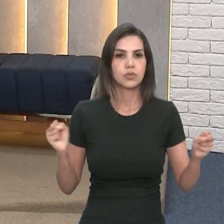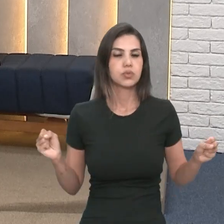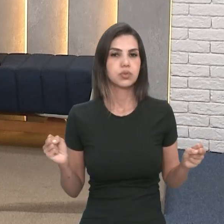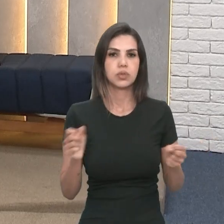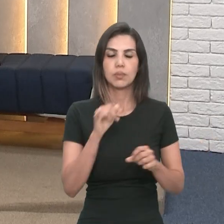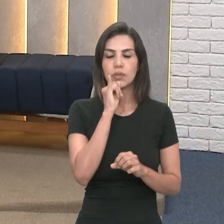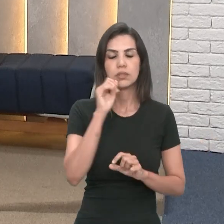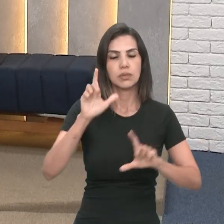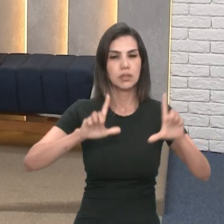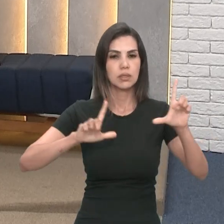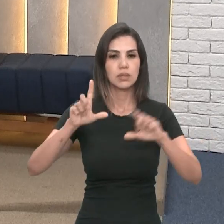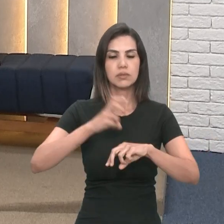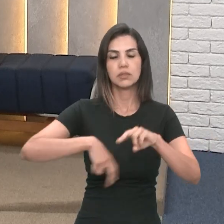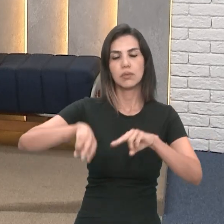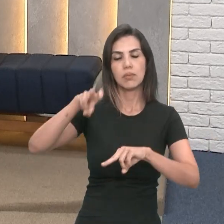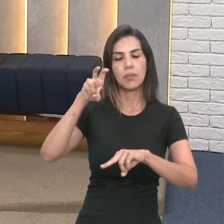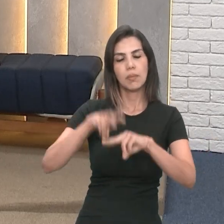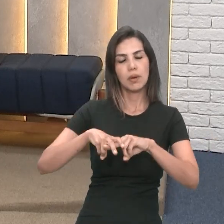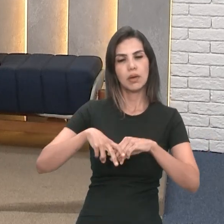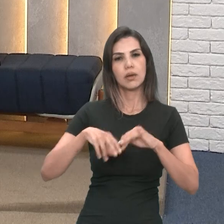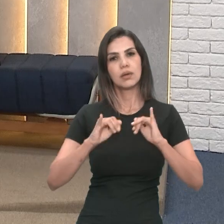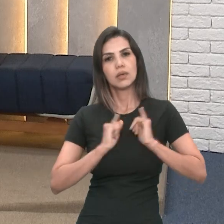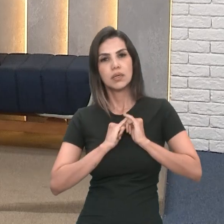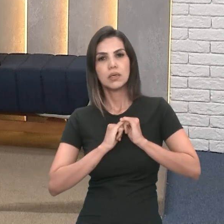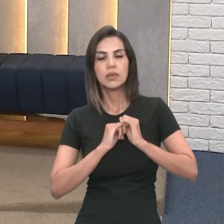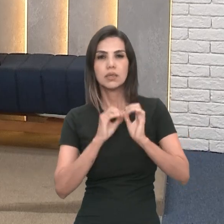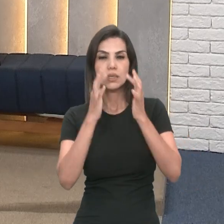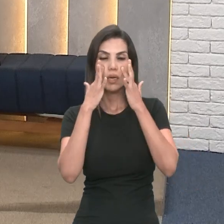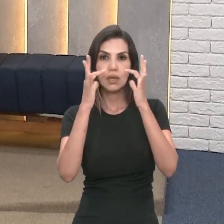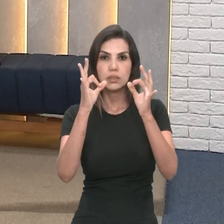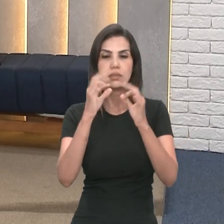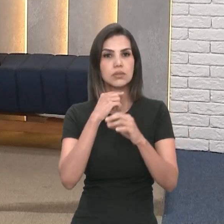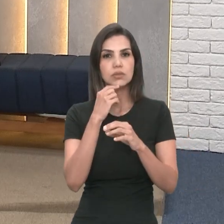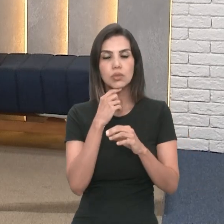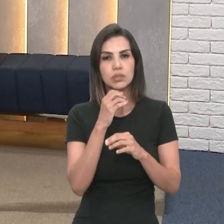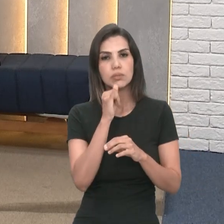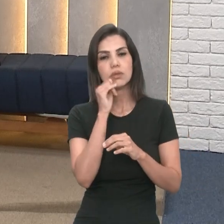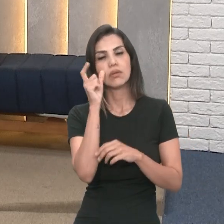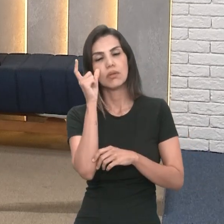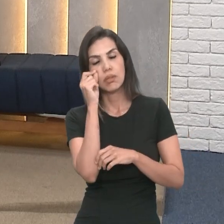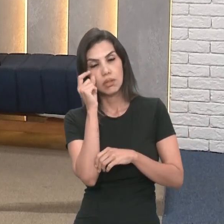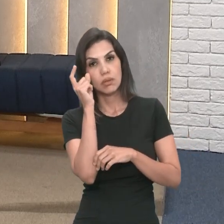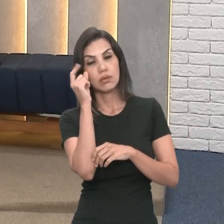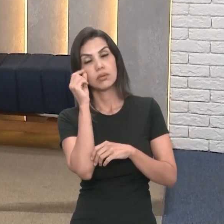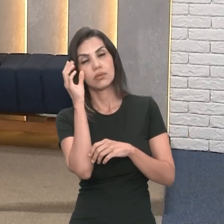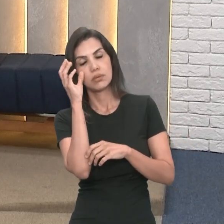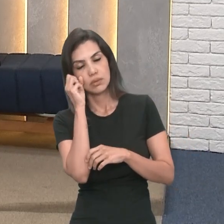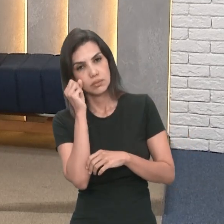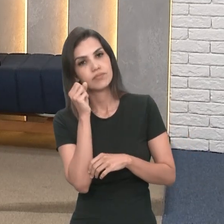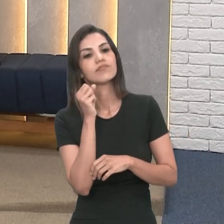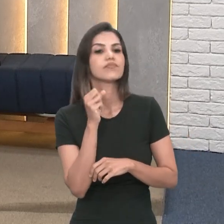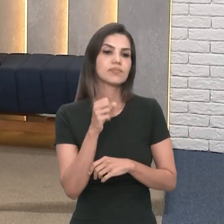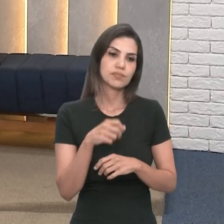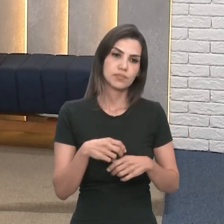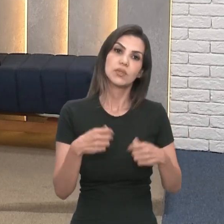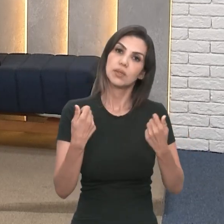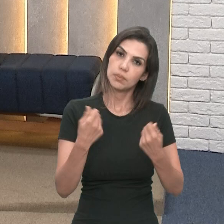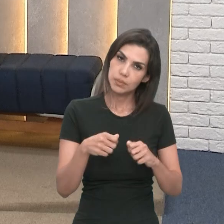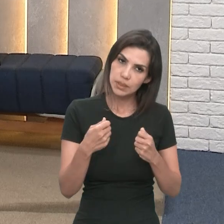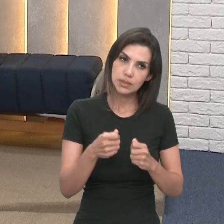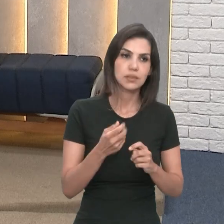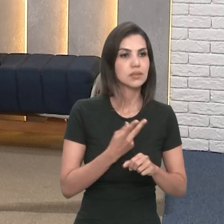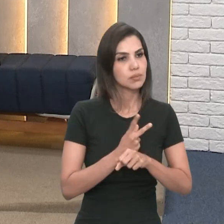uma TV, né? E cochila, né? Tem alguns cochilos ali durante o dia, sonolento. É aconselhável que ele busque